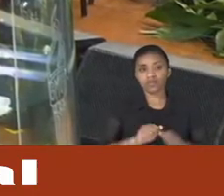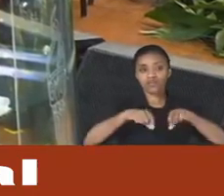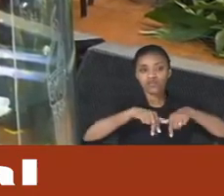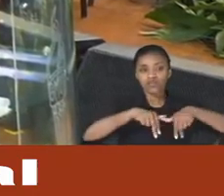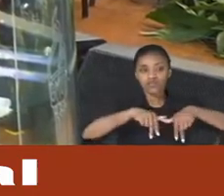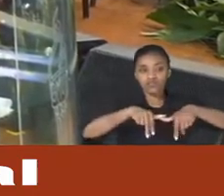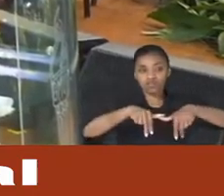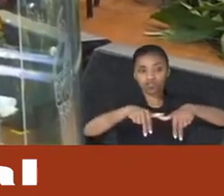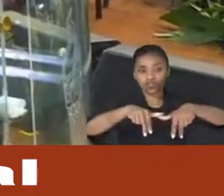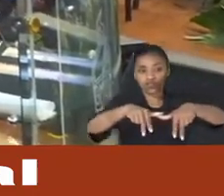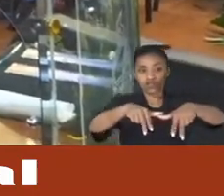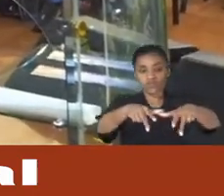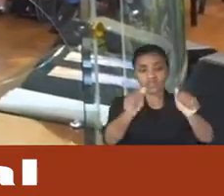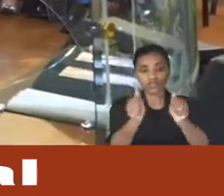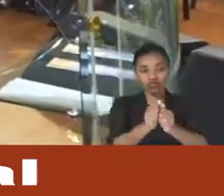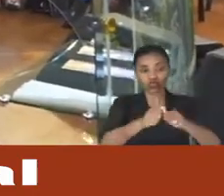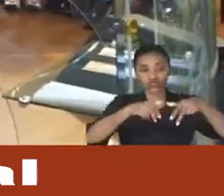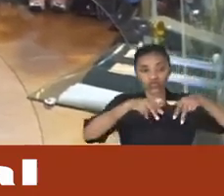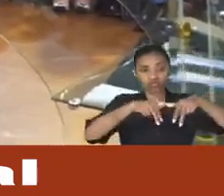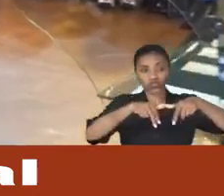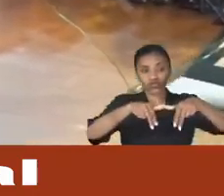caminhar.